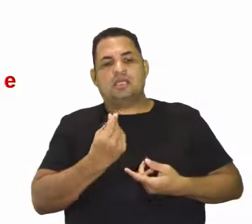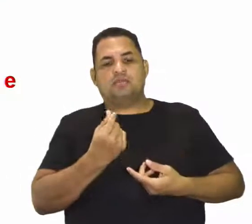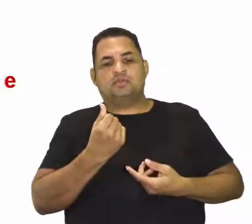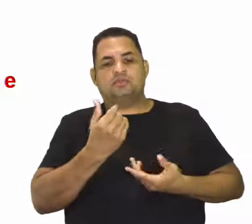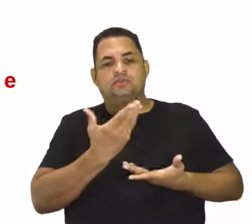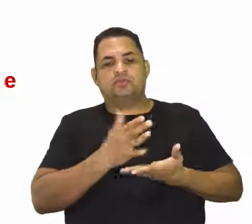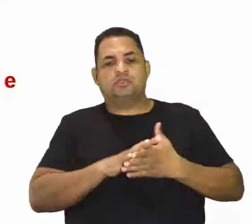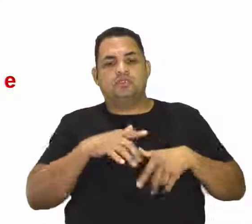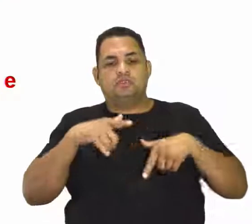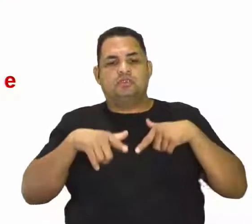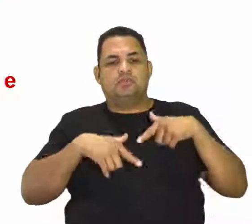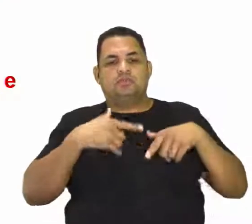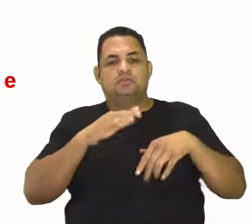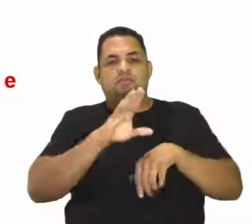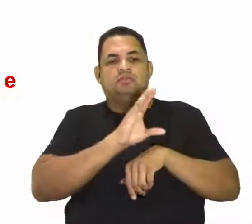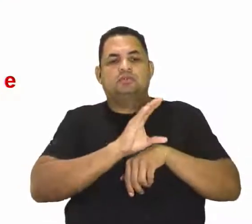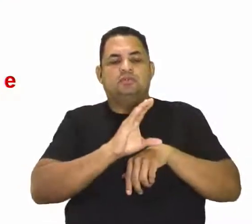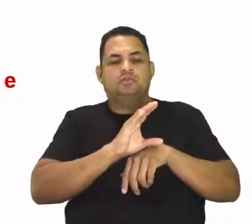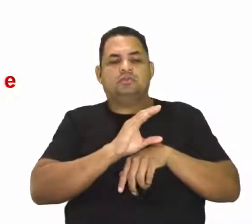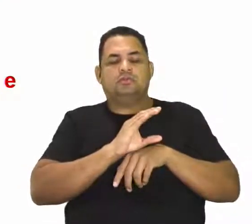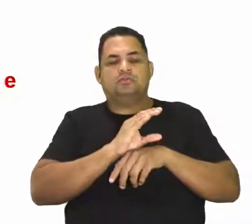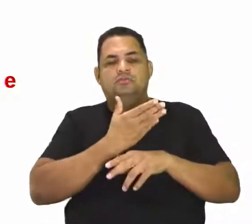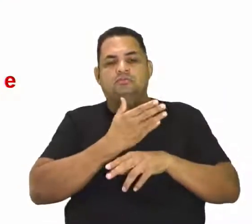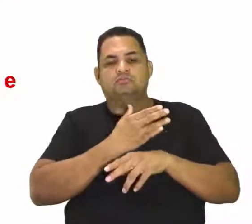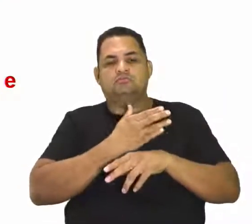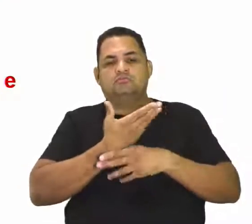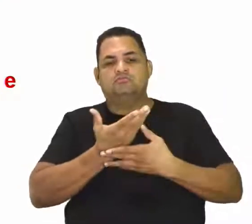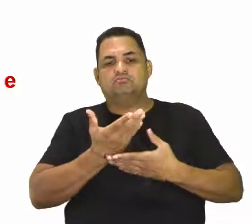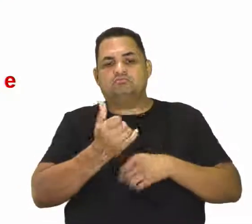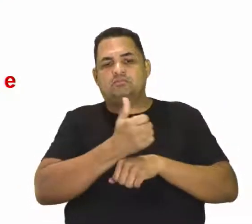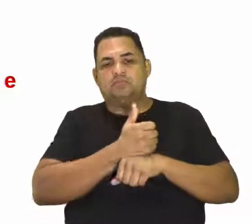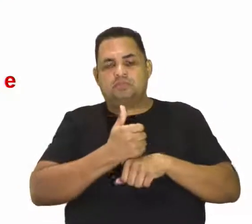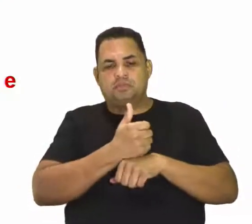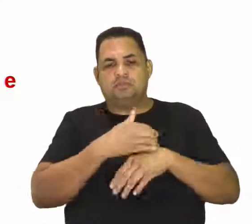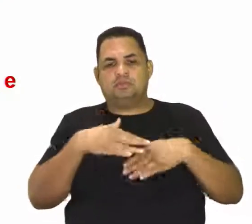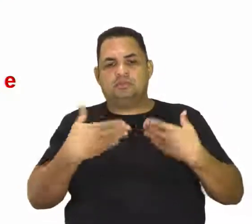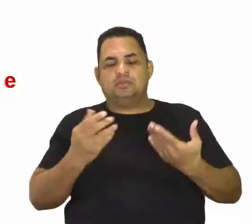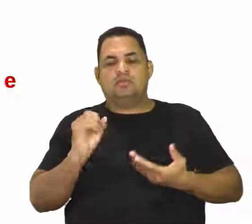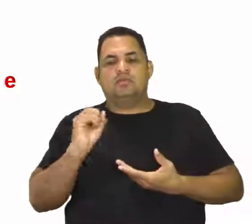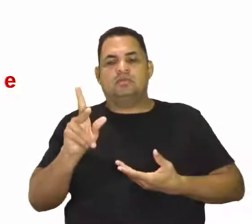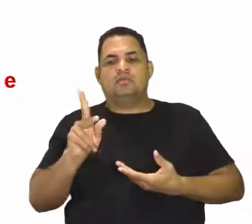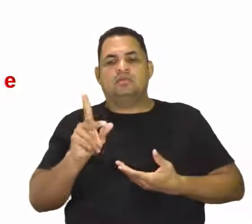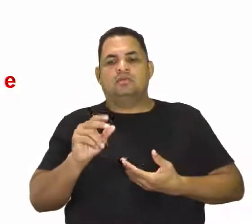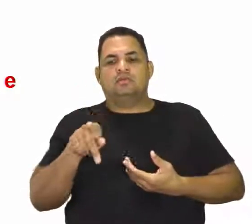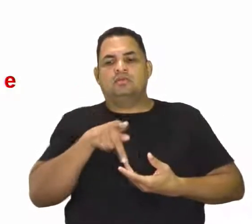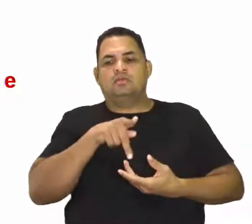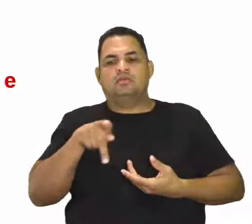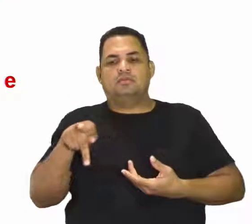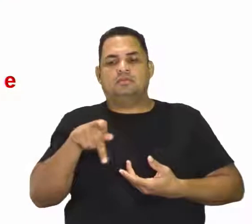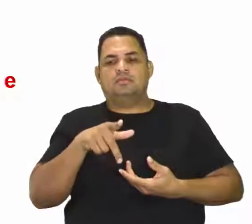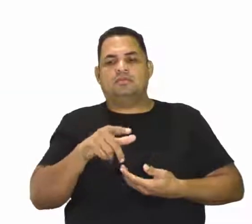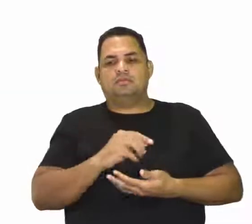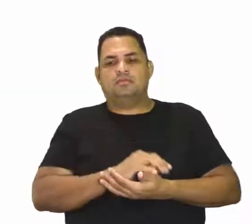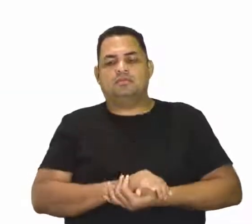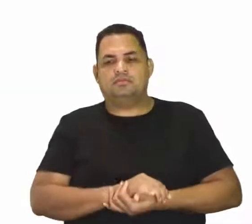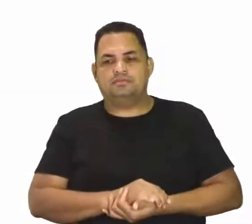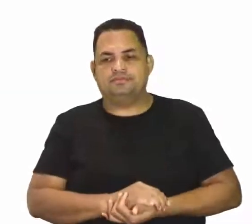mão de obra. Isso tem que ser levado mesmo em consideração. Ok, professor, vamos para a próxima.